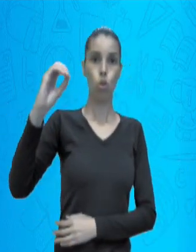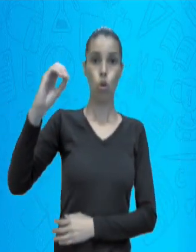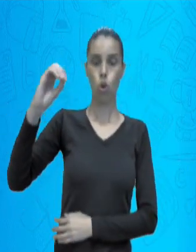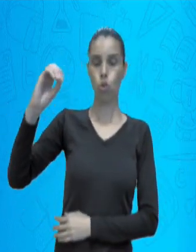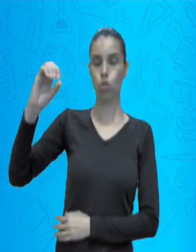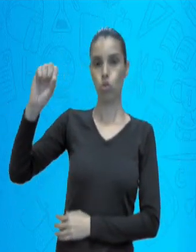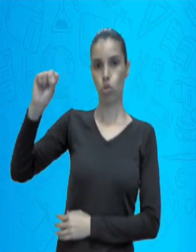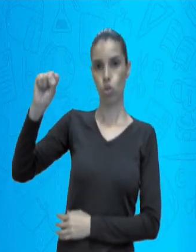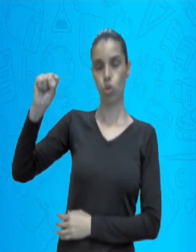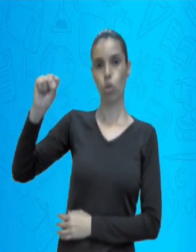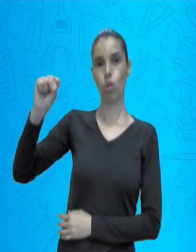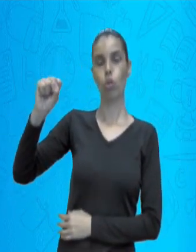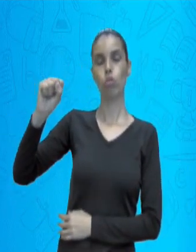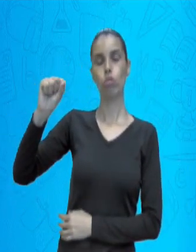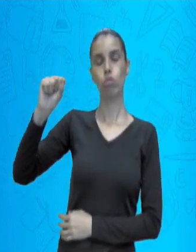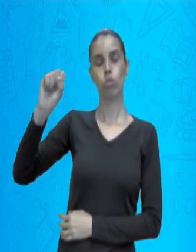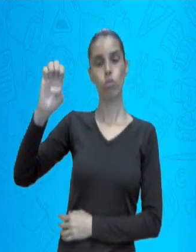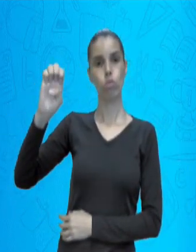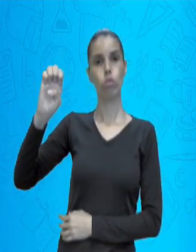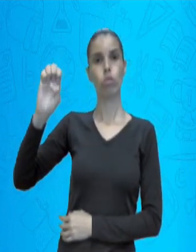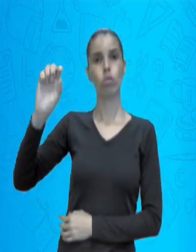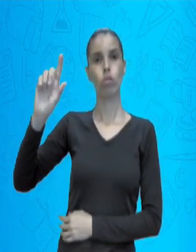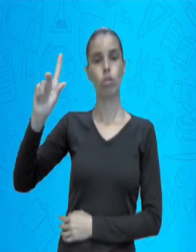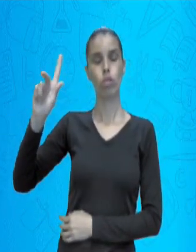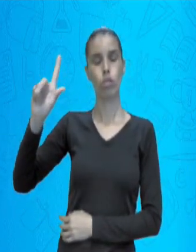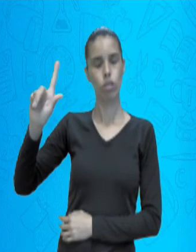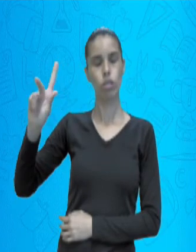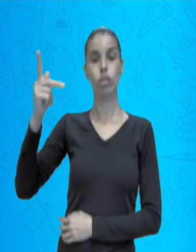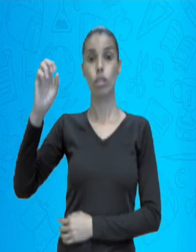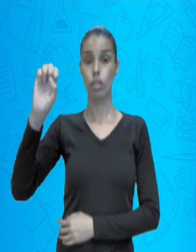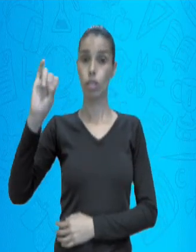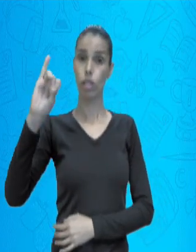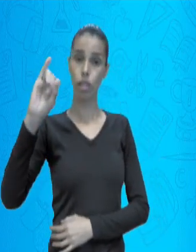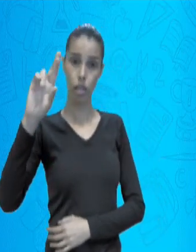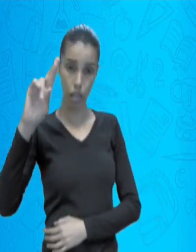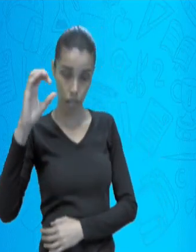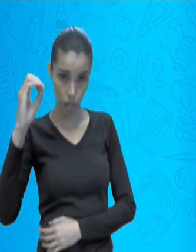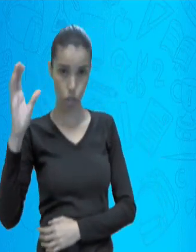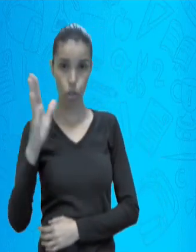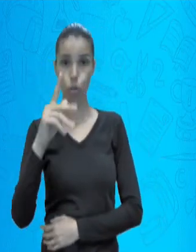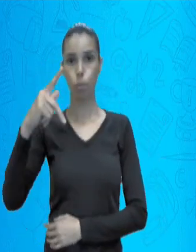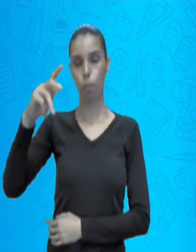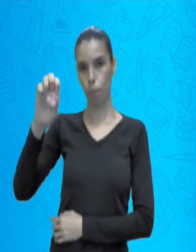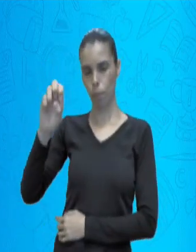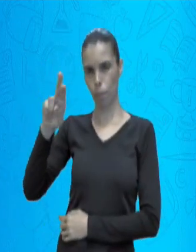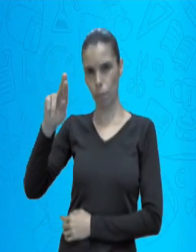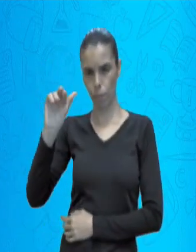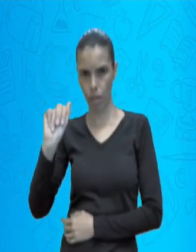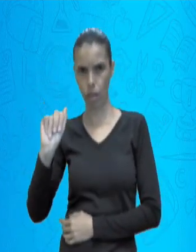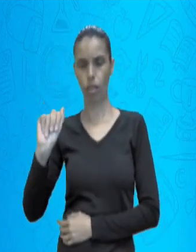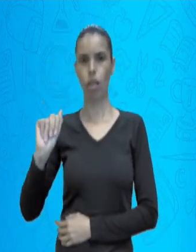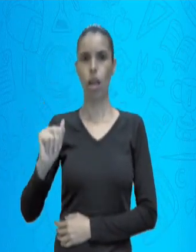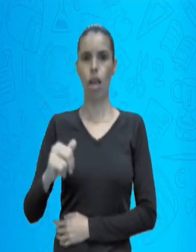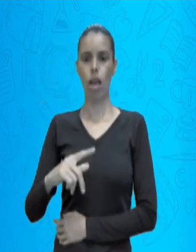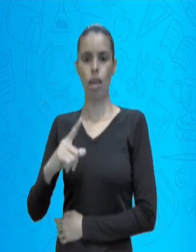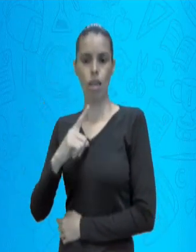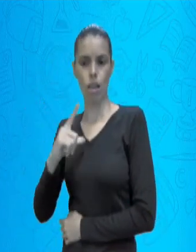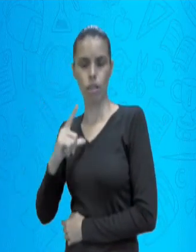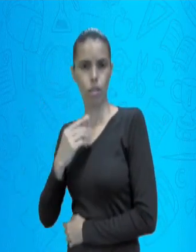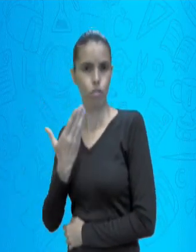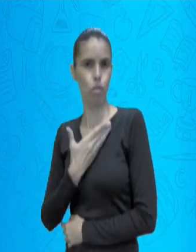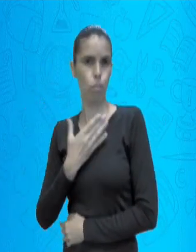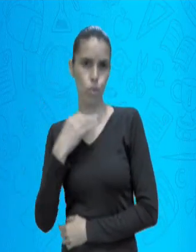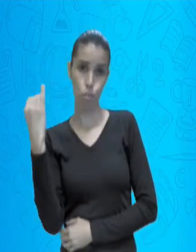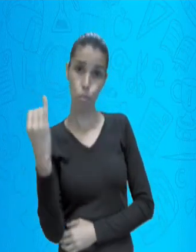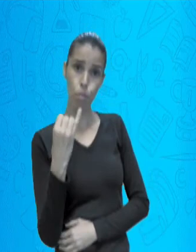primeiro amigo foi o Rio Doce. Realmente, é isso que você